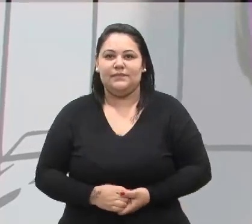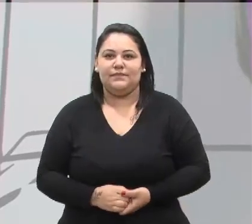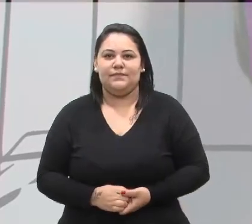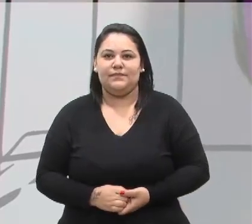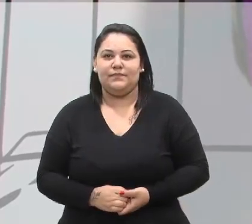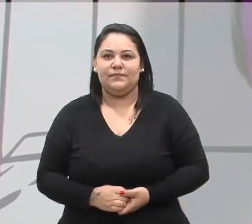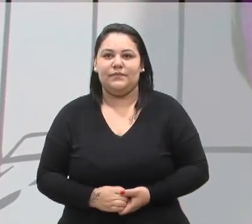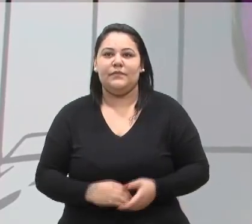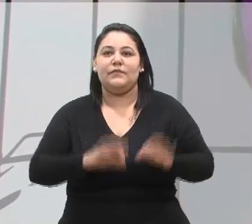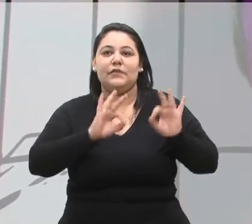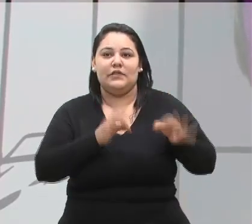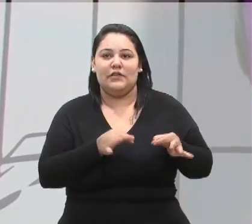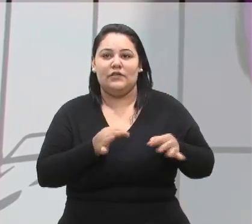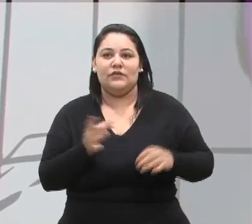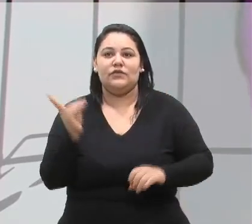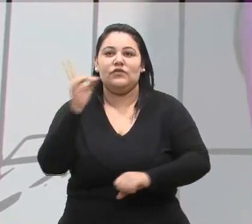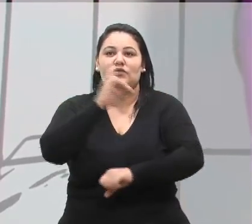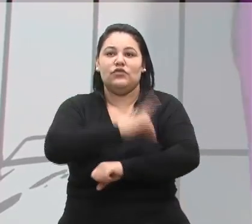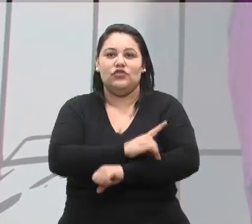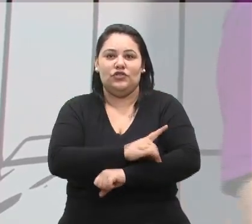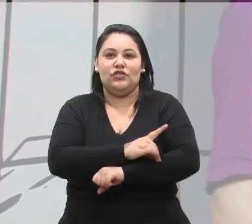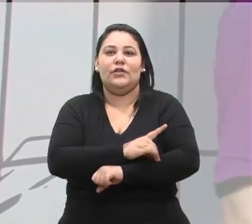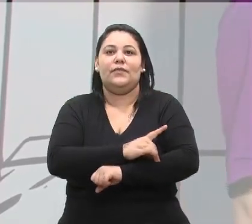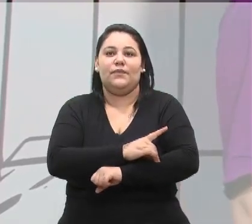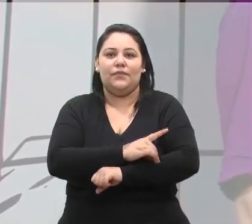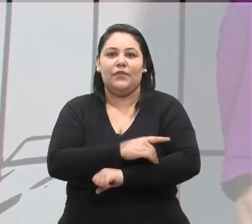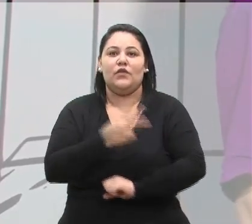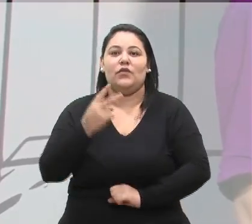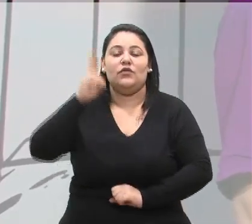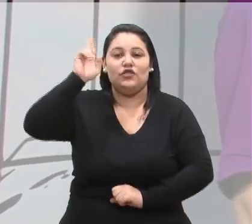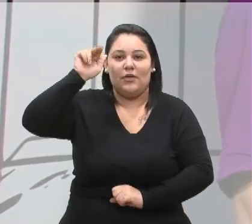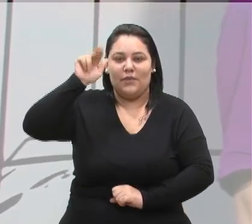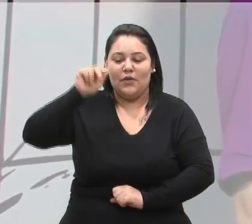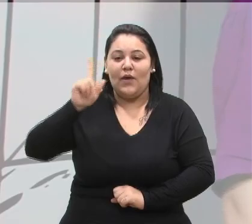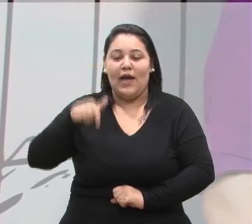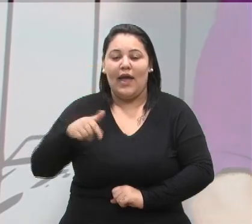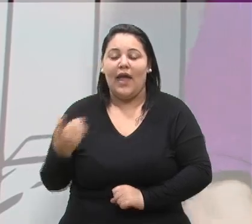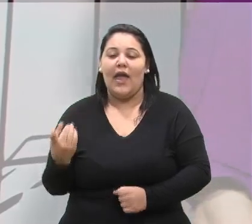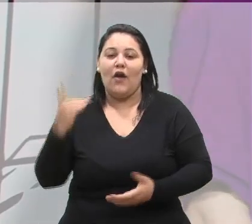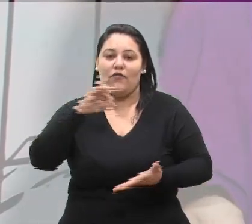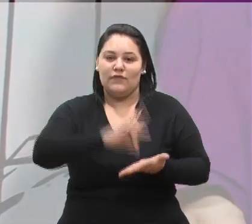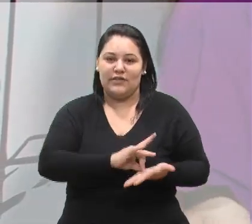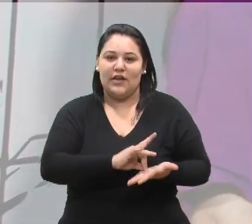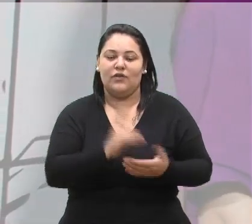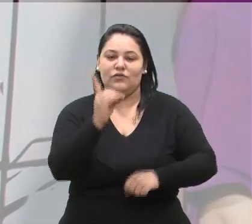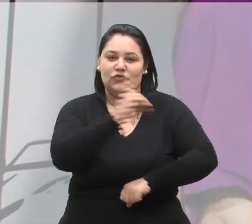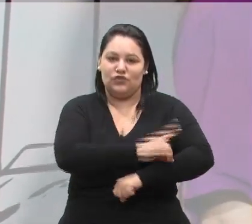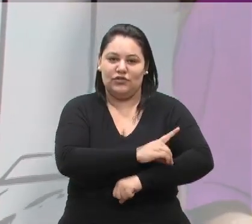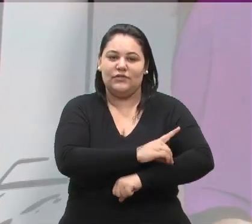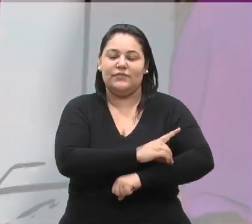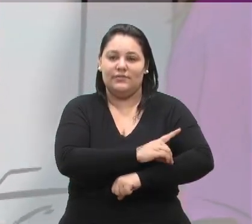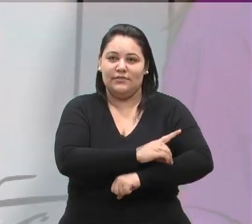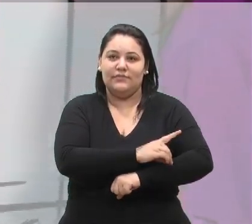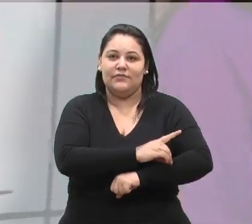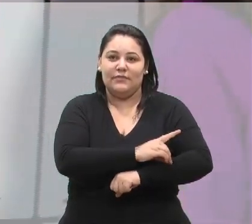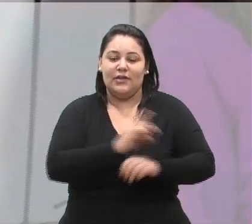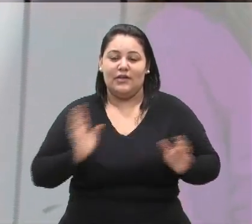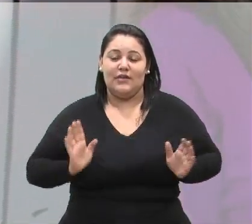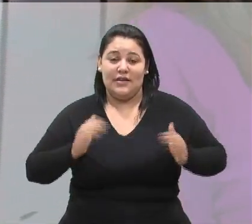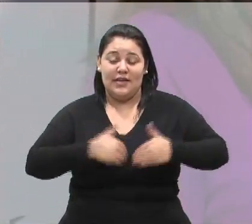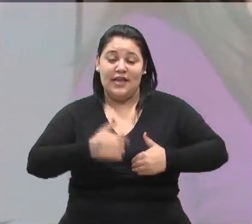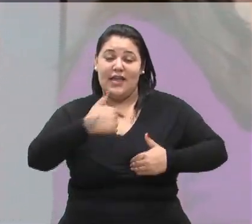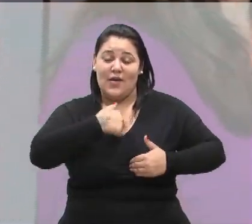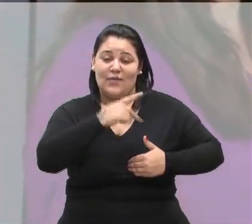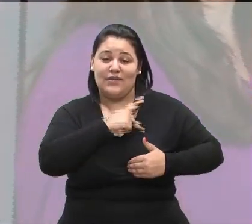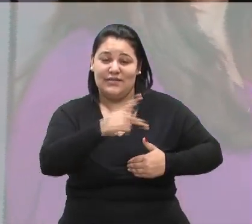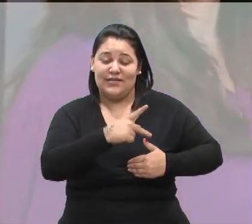Dia 2 de abril é o Dia Mundial de Conscientização do Transtorno do Espectro Autista. Enquanto presidente da Frente Parlamentar,